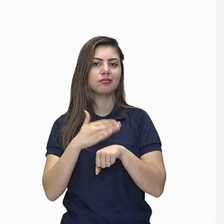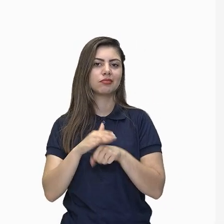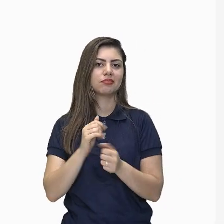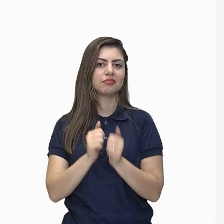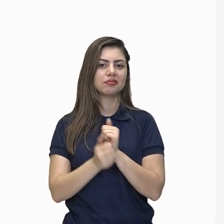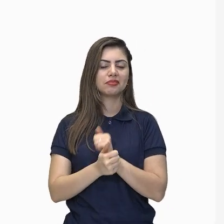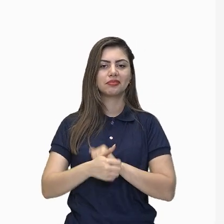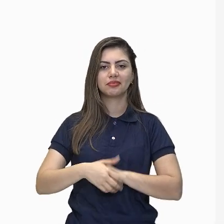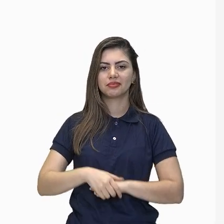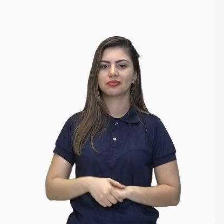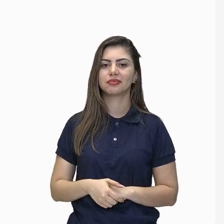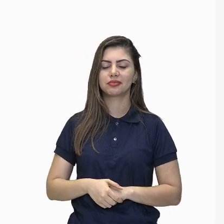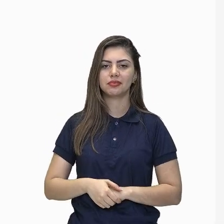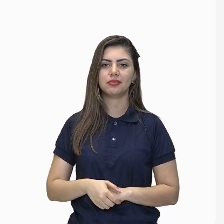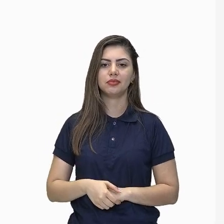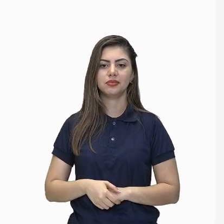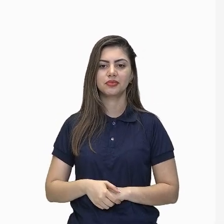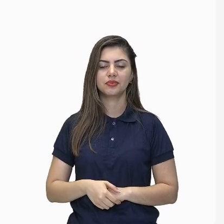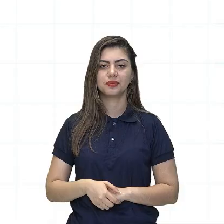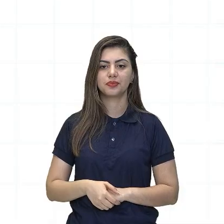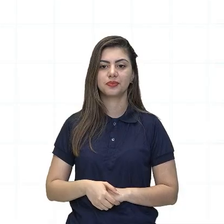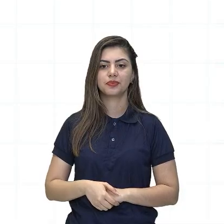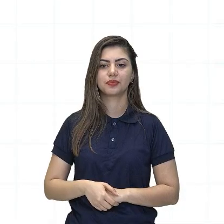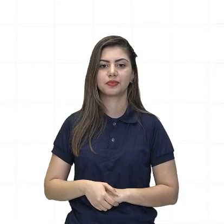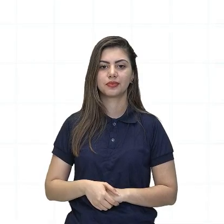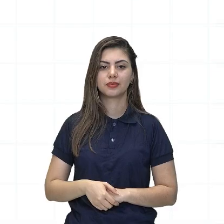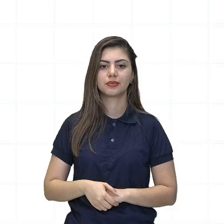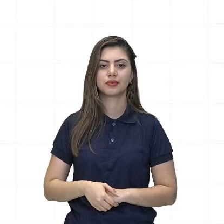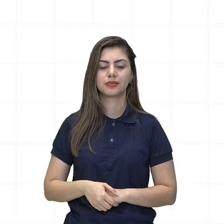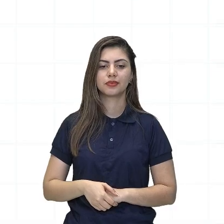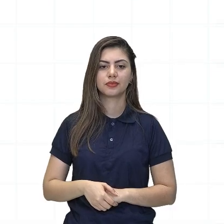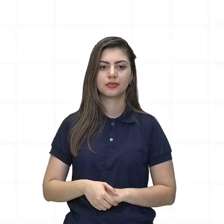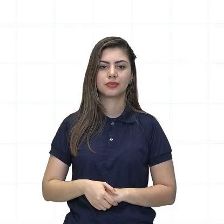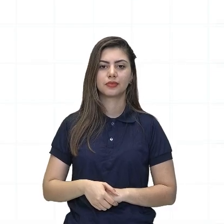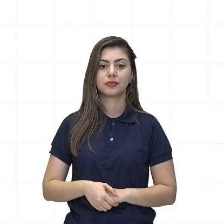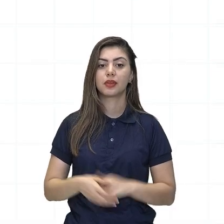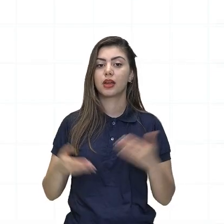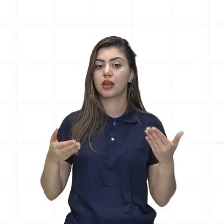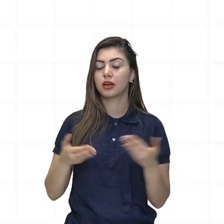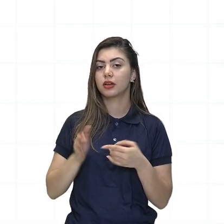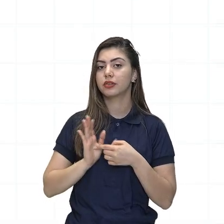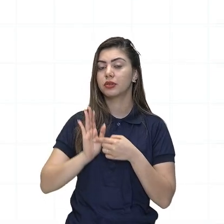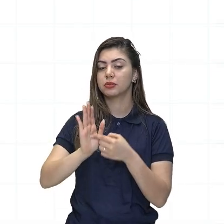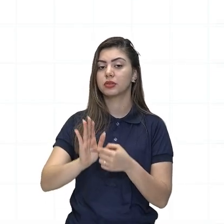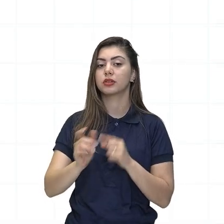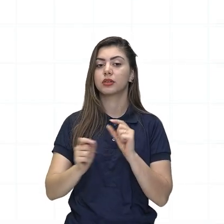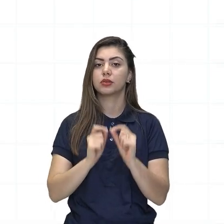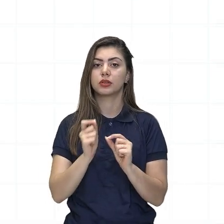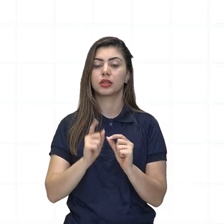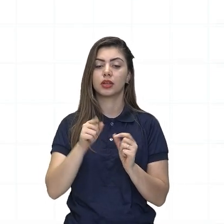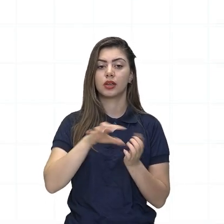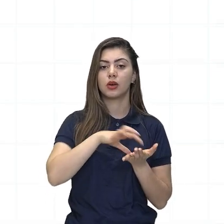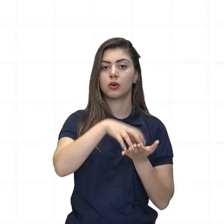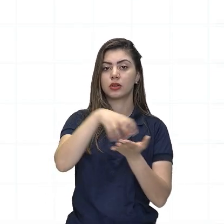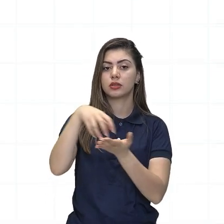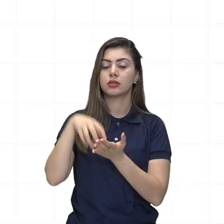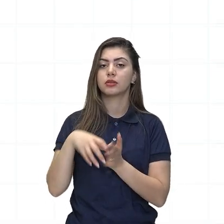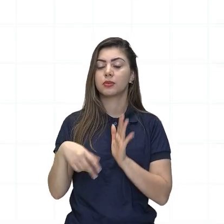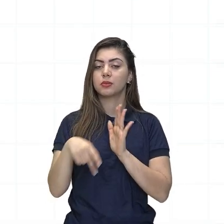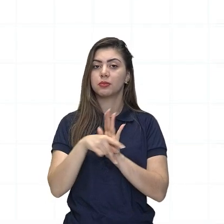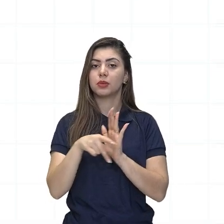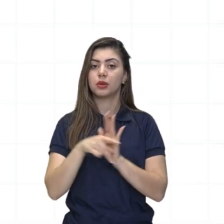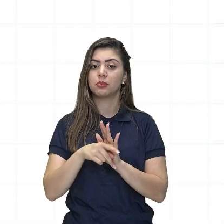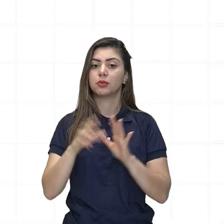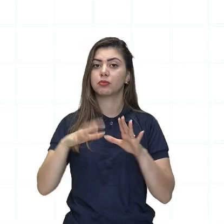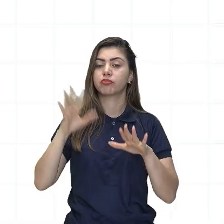esportes. E agora eu vou mostrar para vocês as organizações oficiais dos esportes handebol